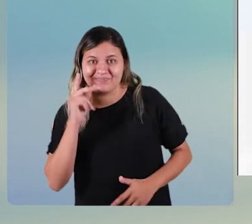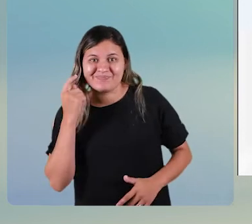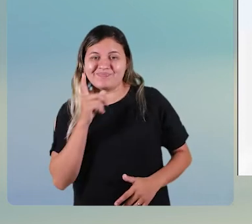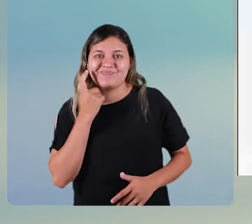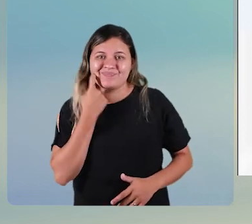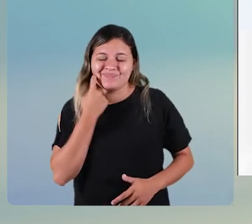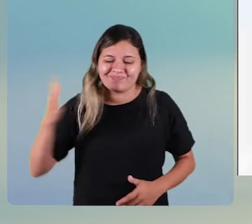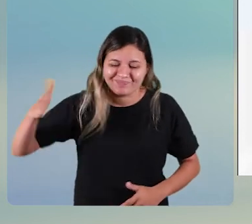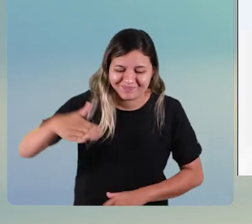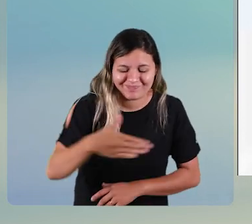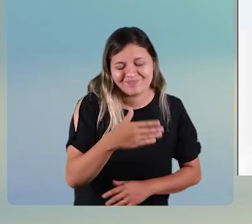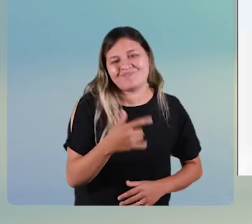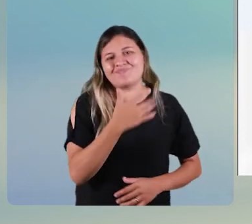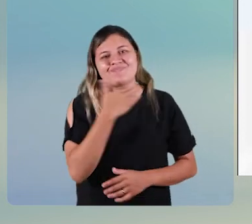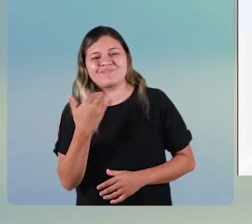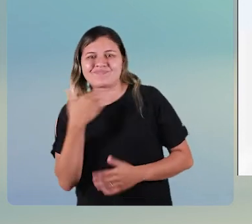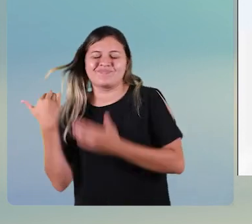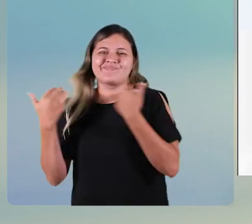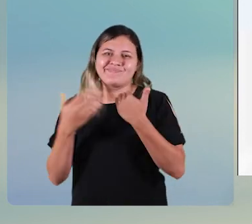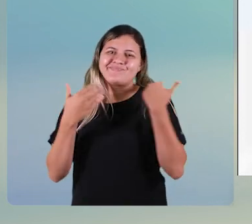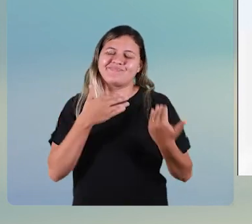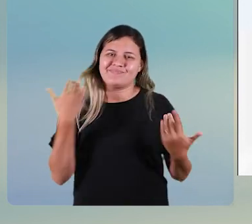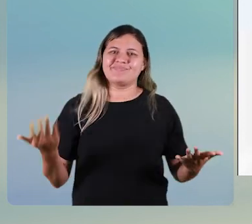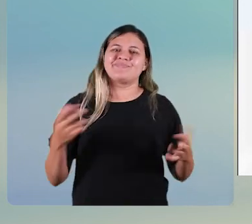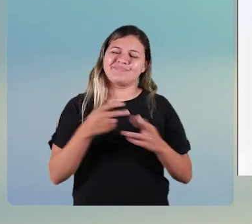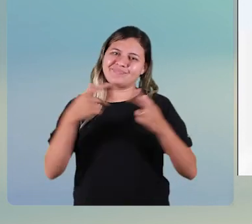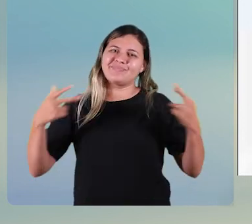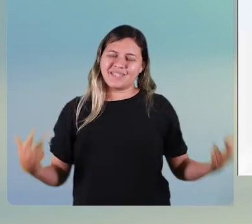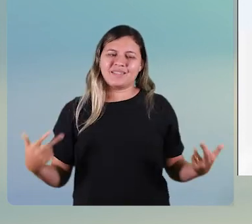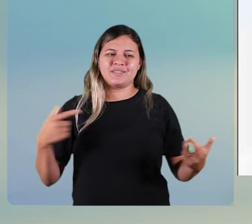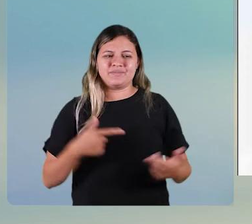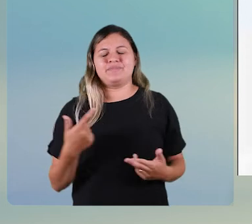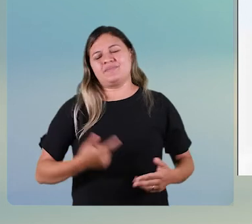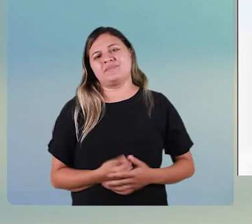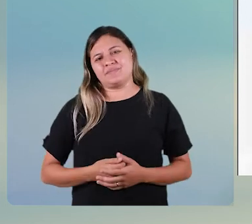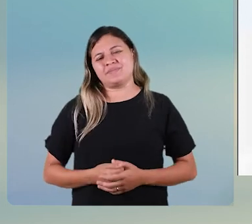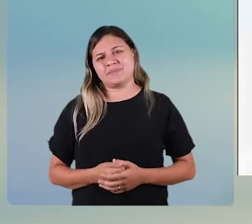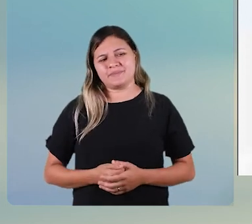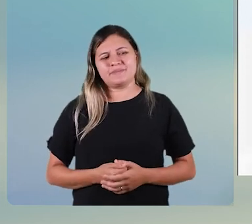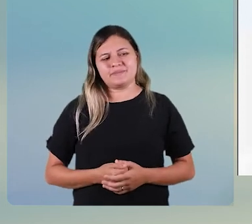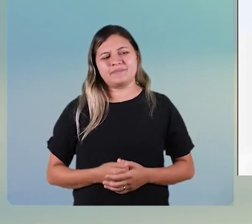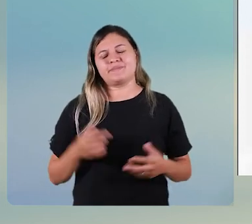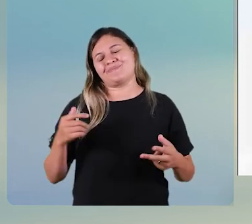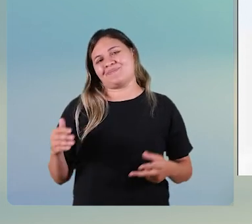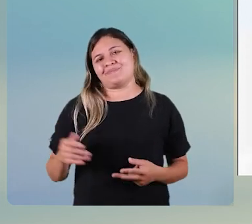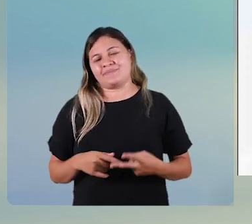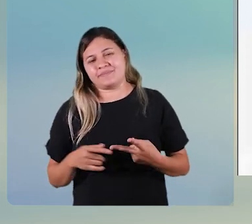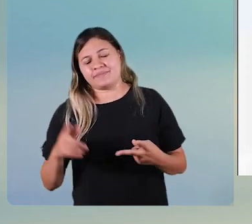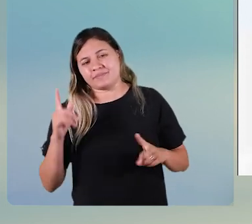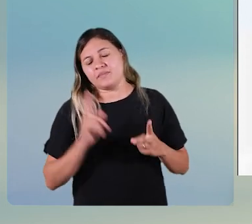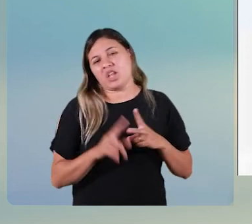a solubilidade de oxigênio na água, você afeta o ecossistema local. Então você vai ter mortandade de